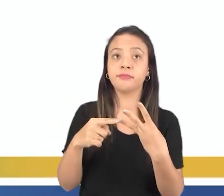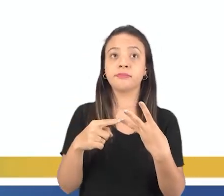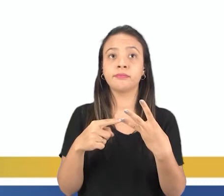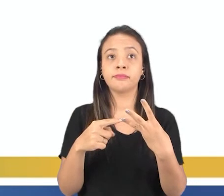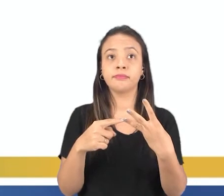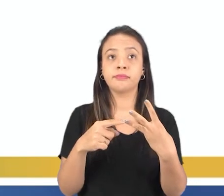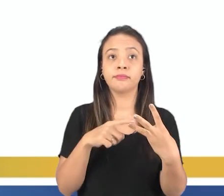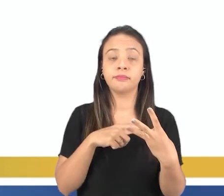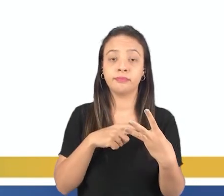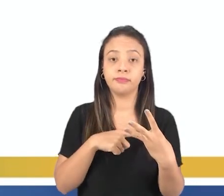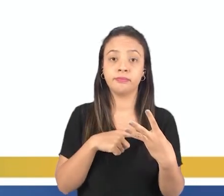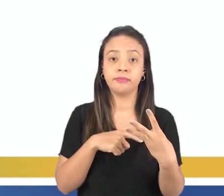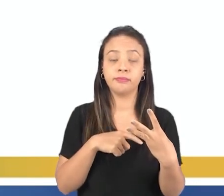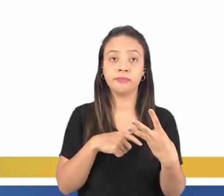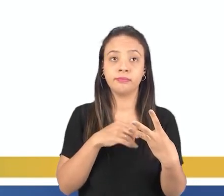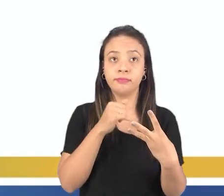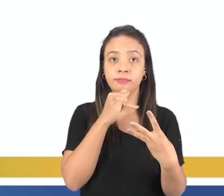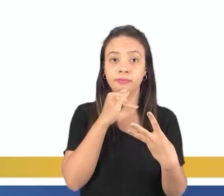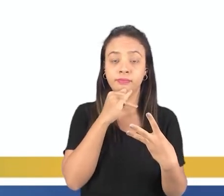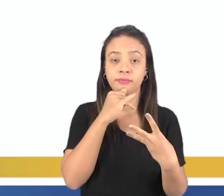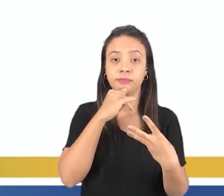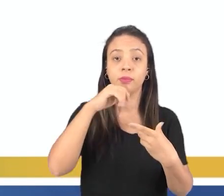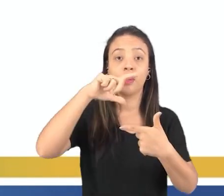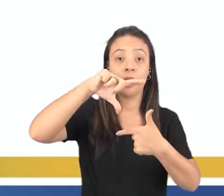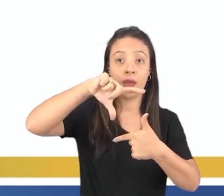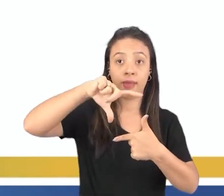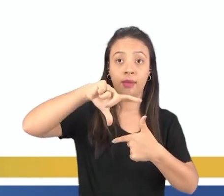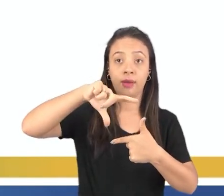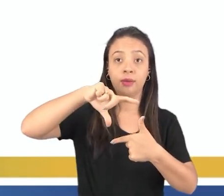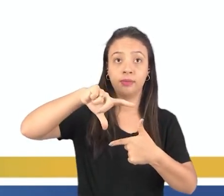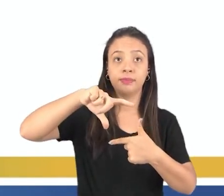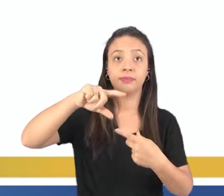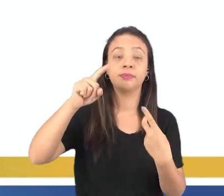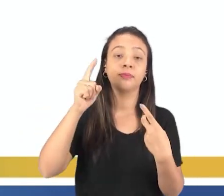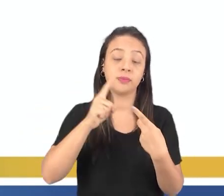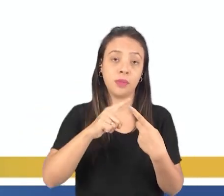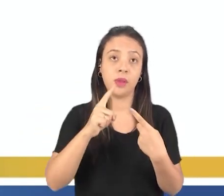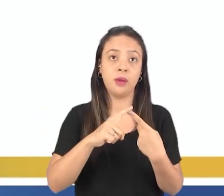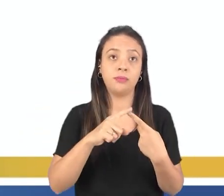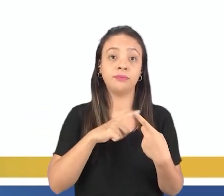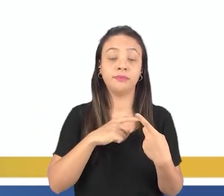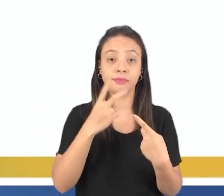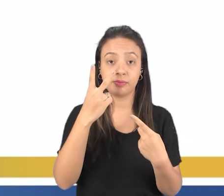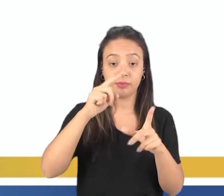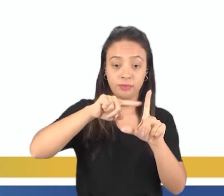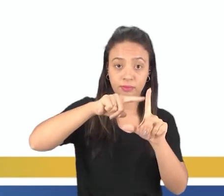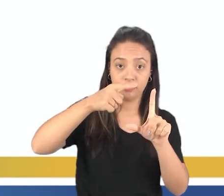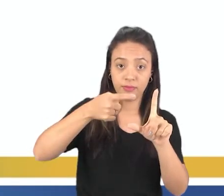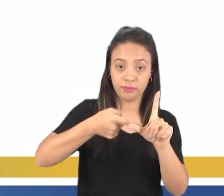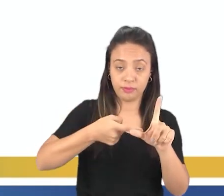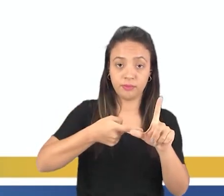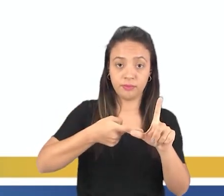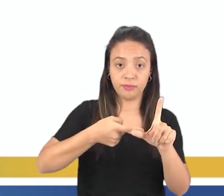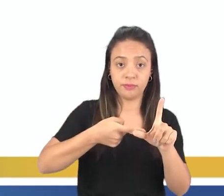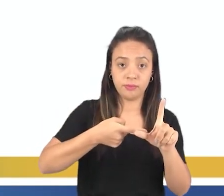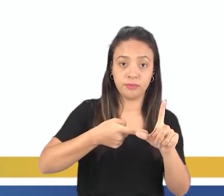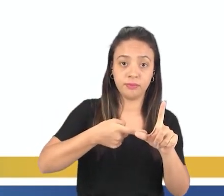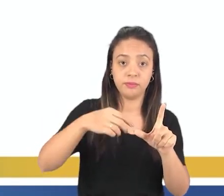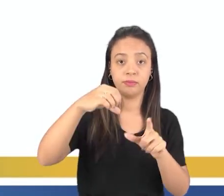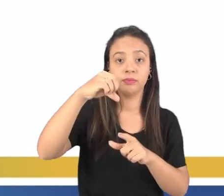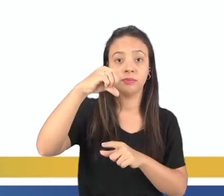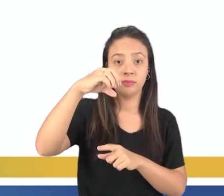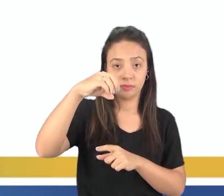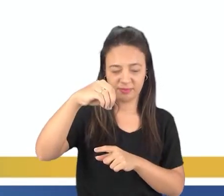aqui um trapézio retângulo, que é aquele que possui 2 ângulos retos, ou seja,